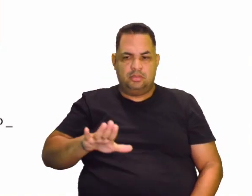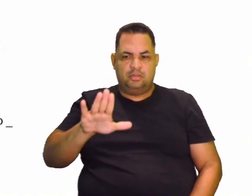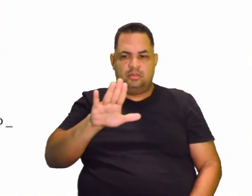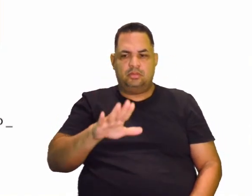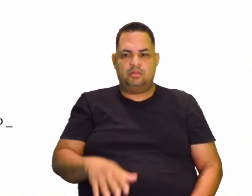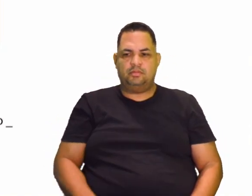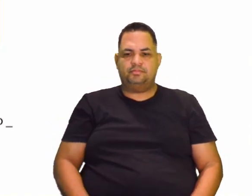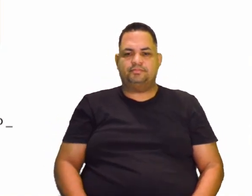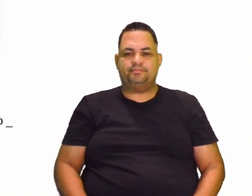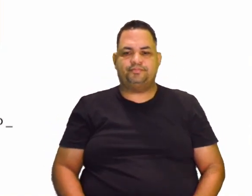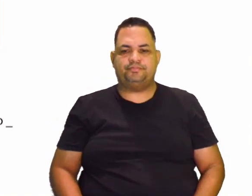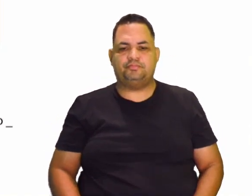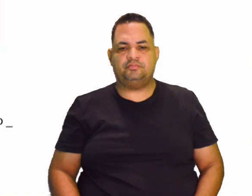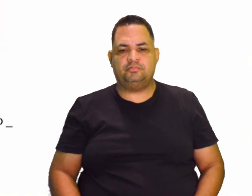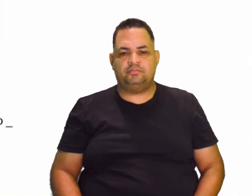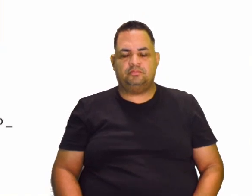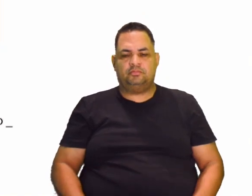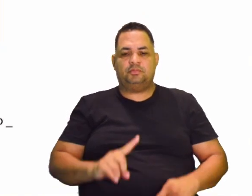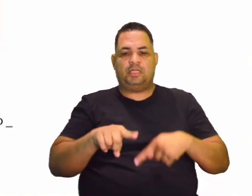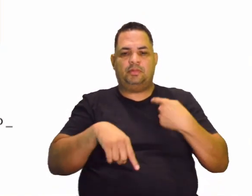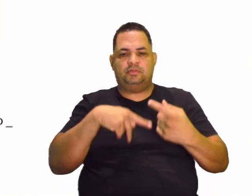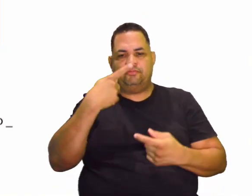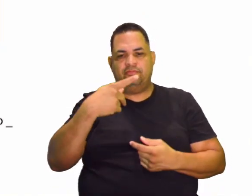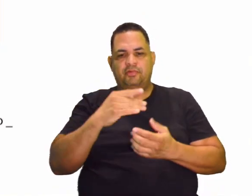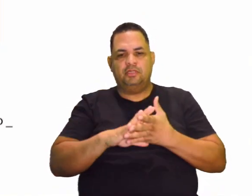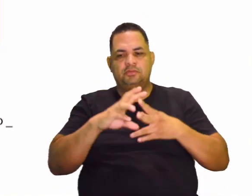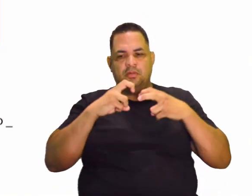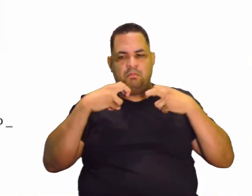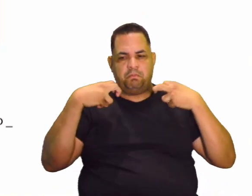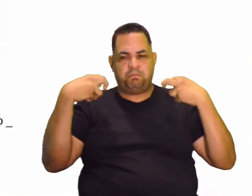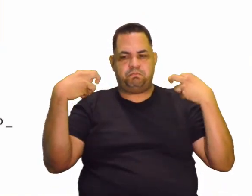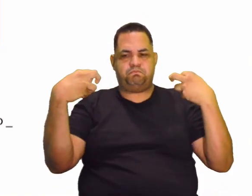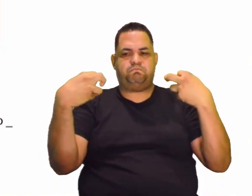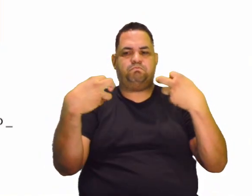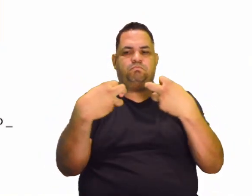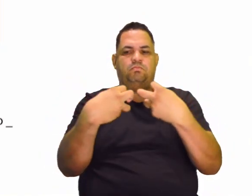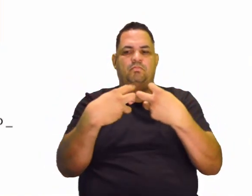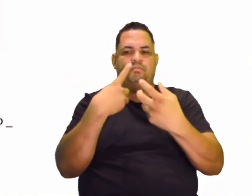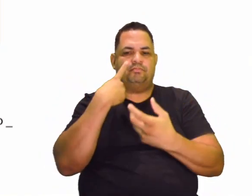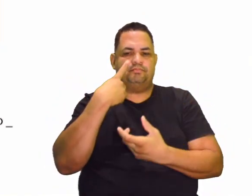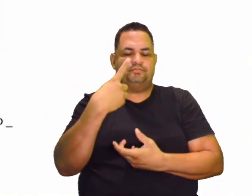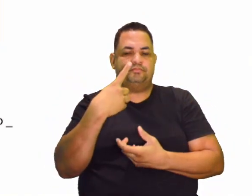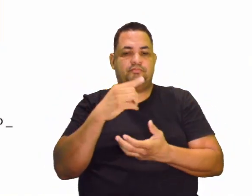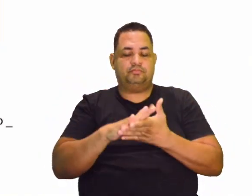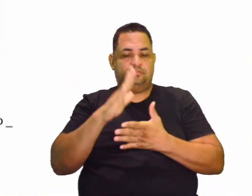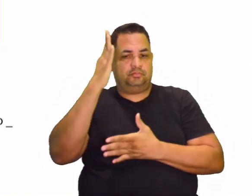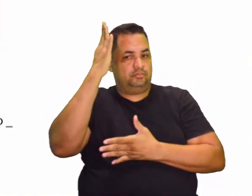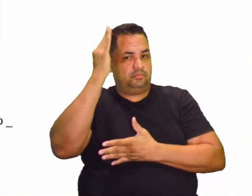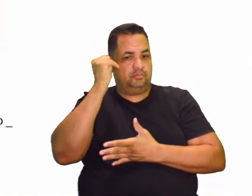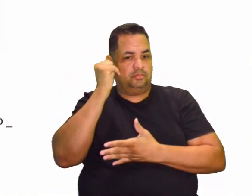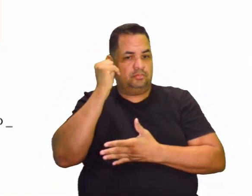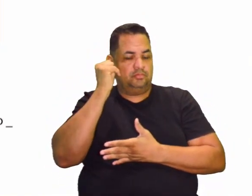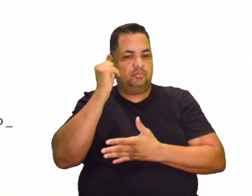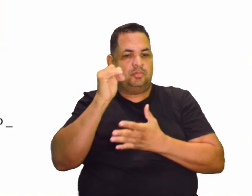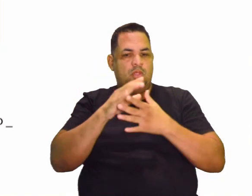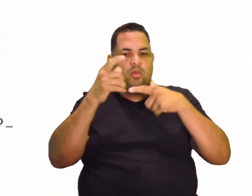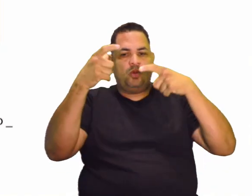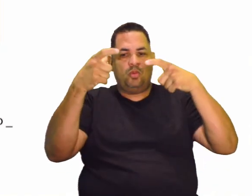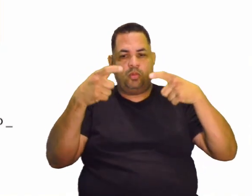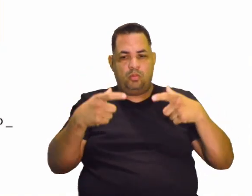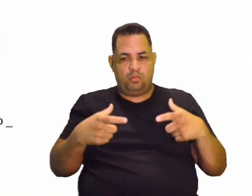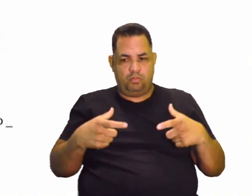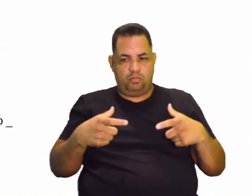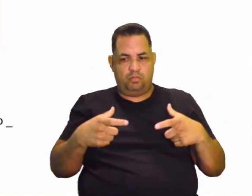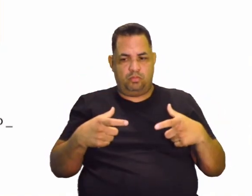sobre o Coliseu Romano. Vocês sabem que o Coliseu foi um local